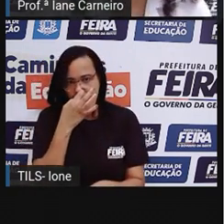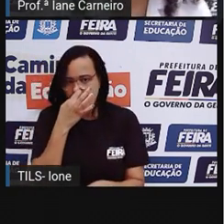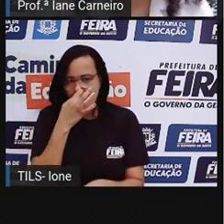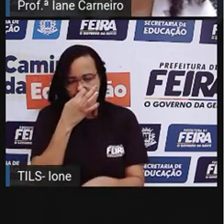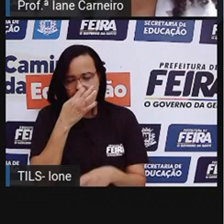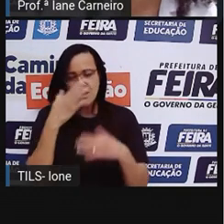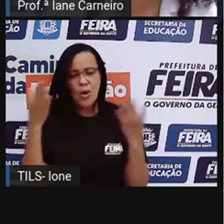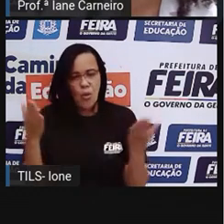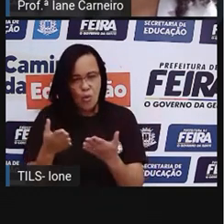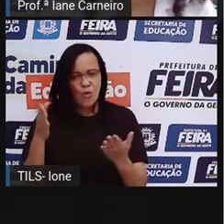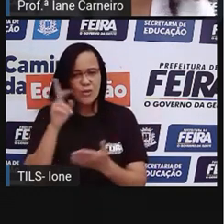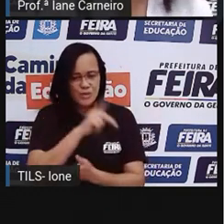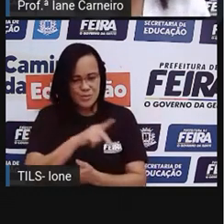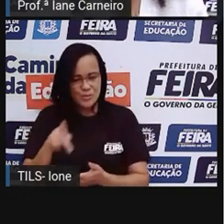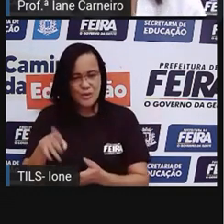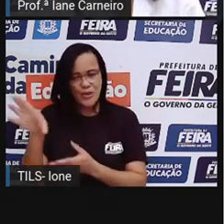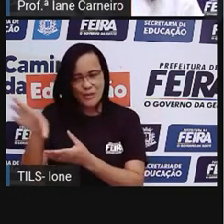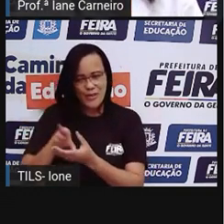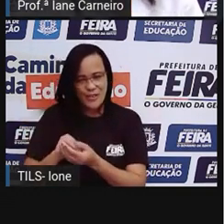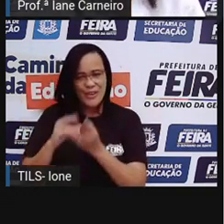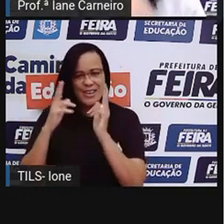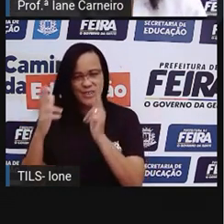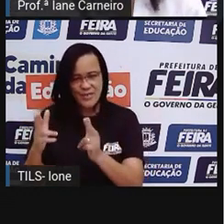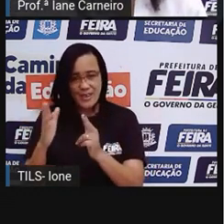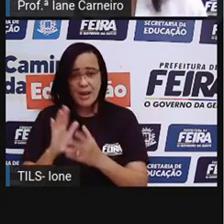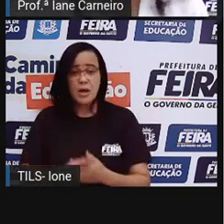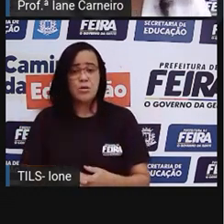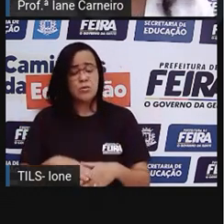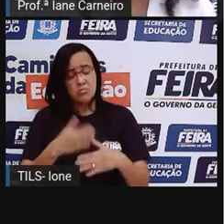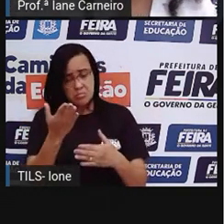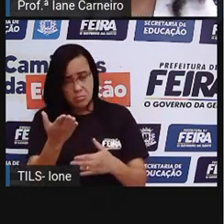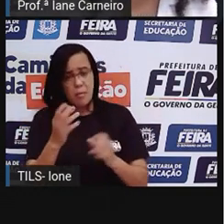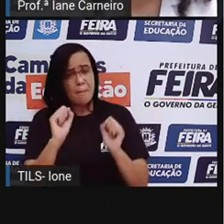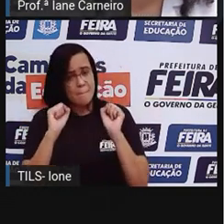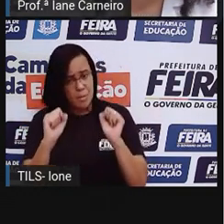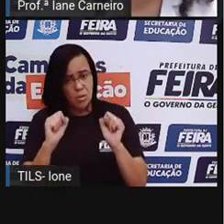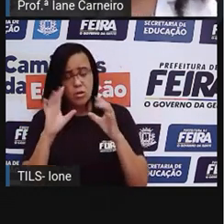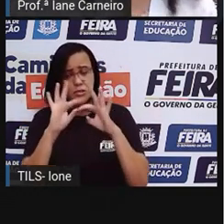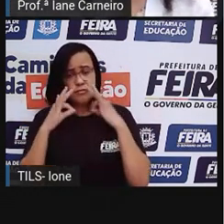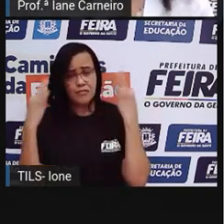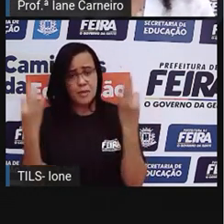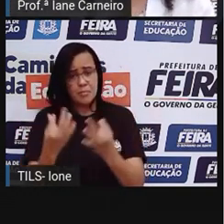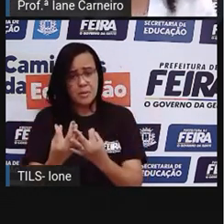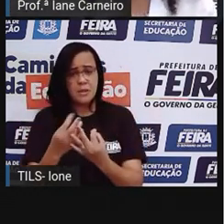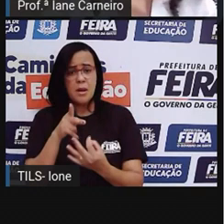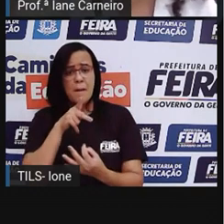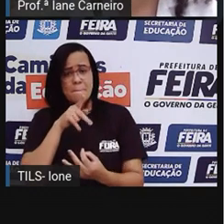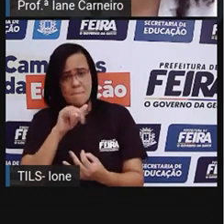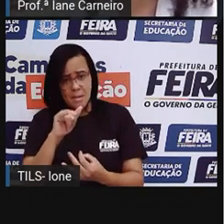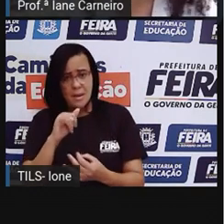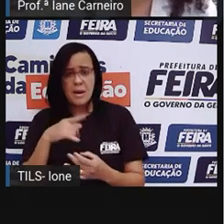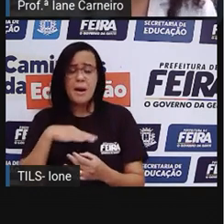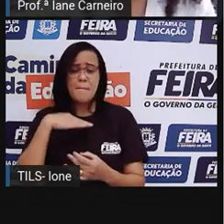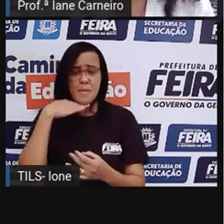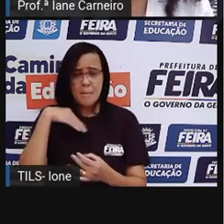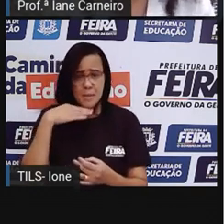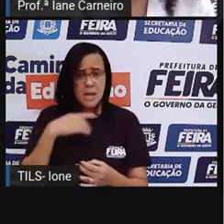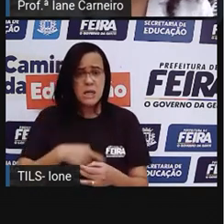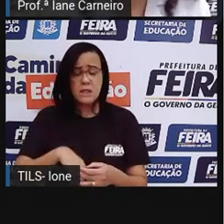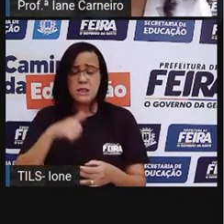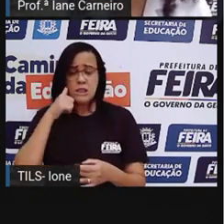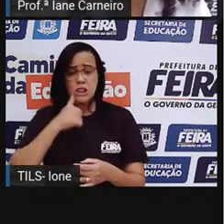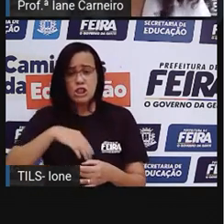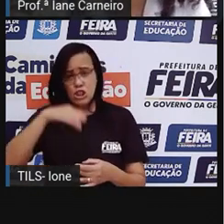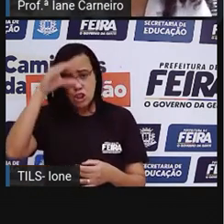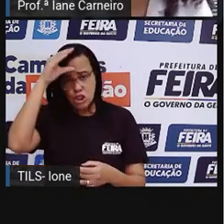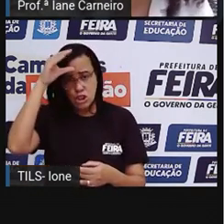algum familiar seu, né? Então, você pode admirar seu pai, admirar sua mãe, sua tia, né? E aí você tem